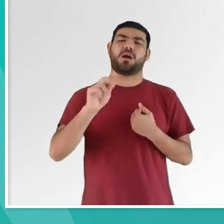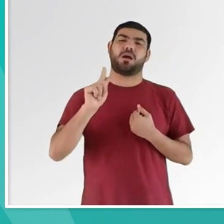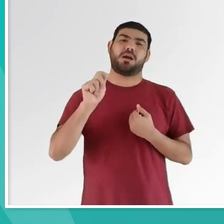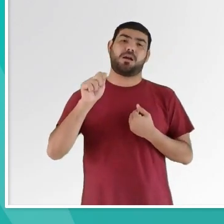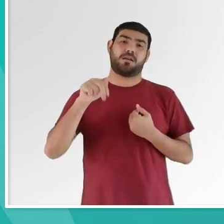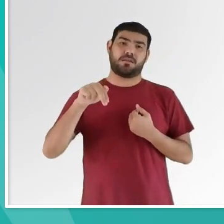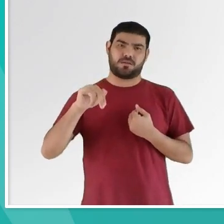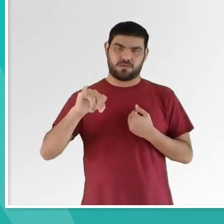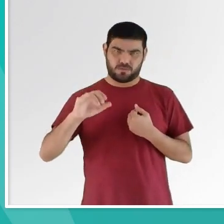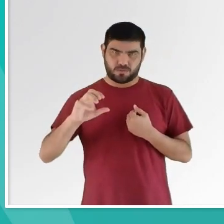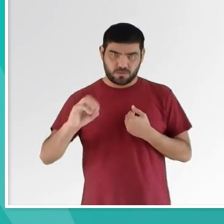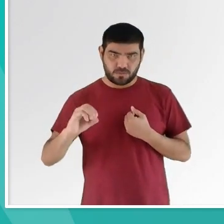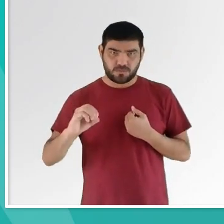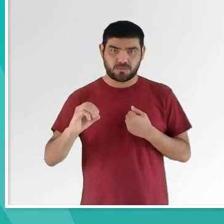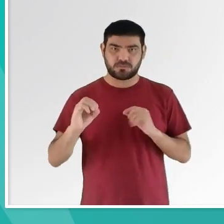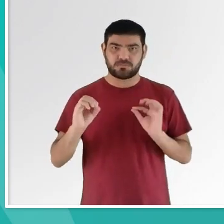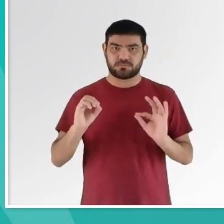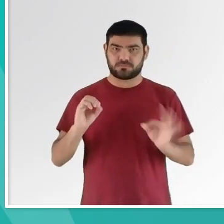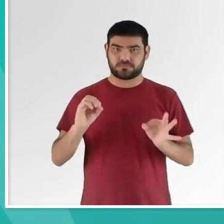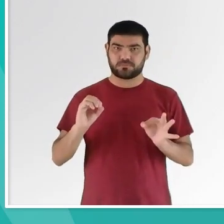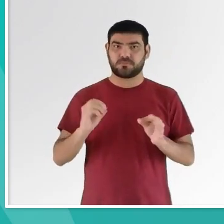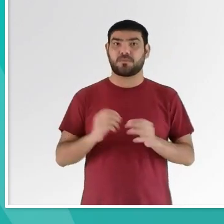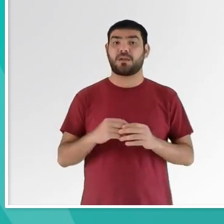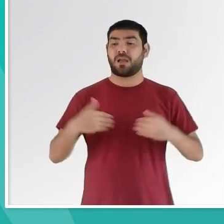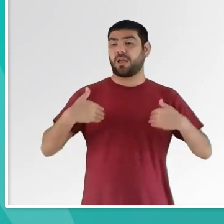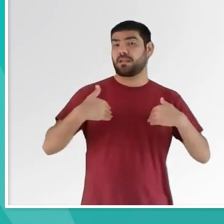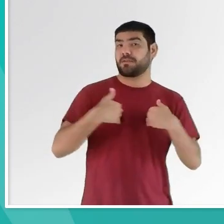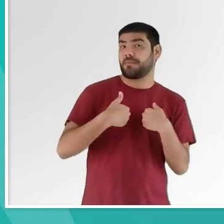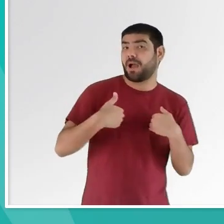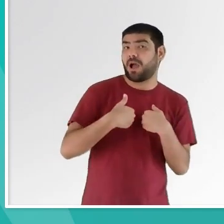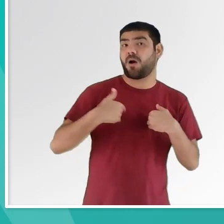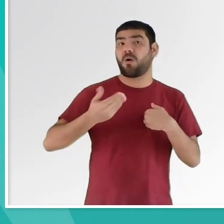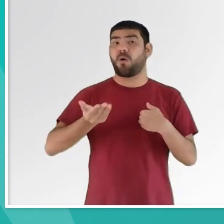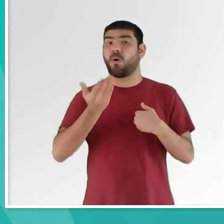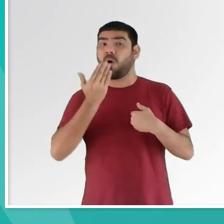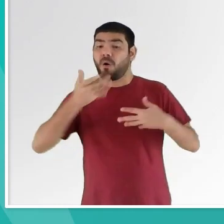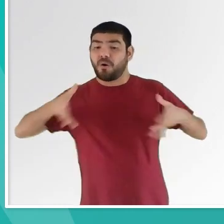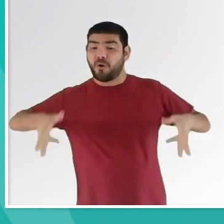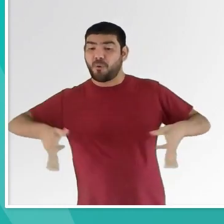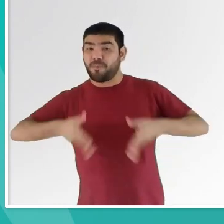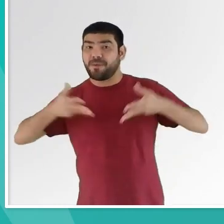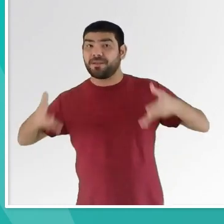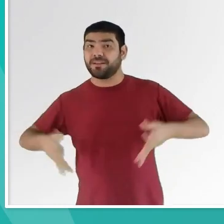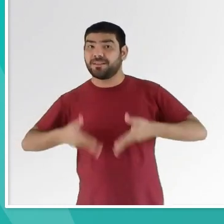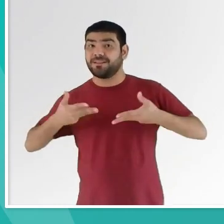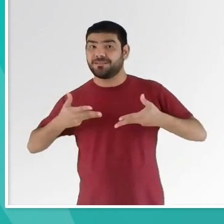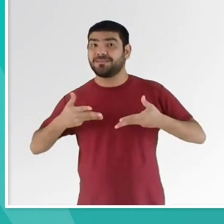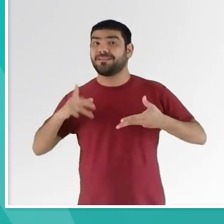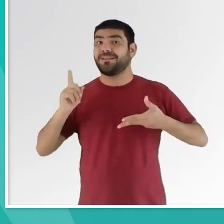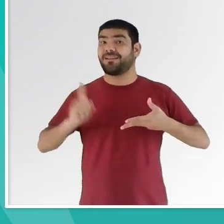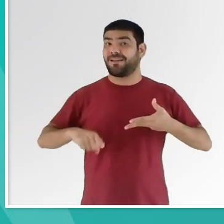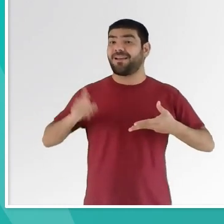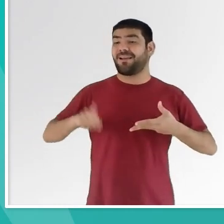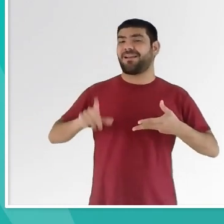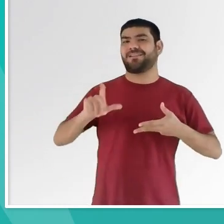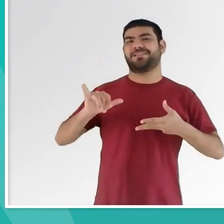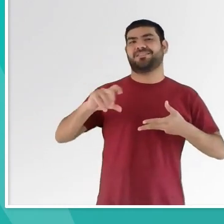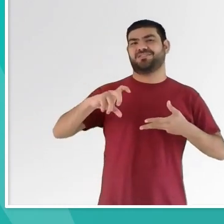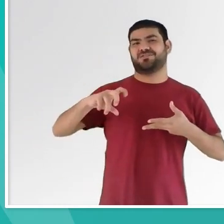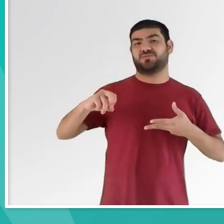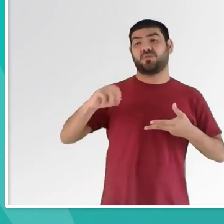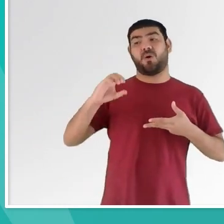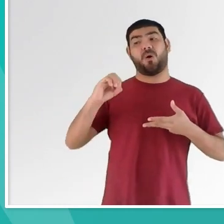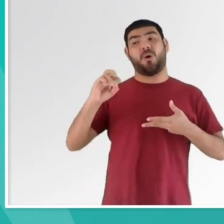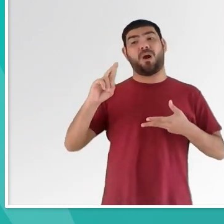orgânico, tá? Animal, vegetal, é considerado um lixo orgânico, folha, restos